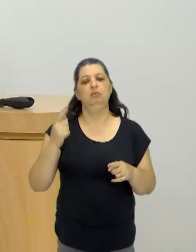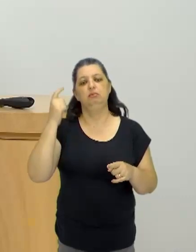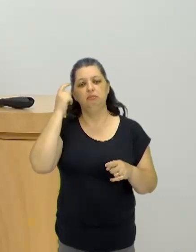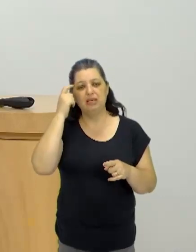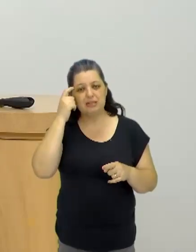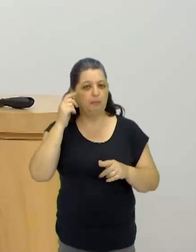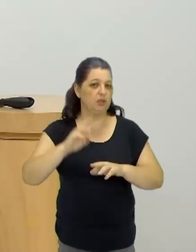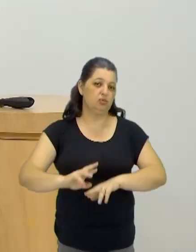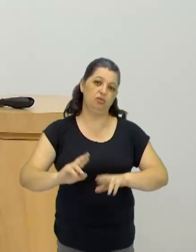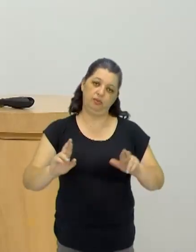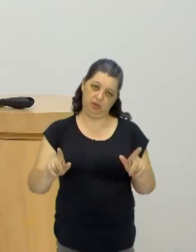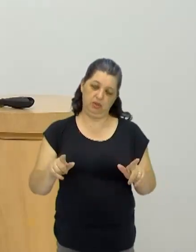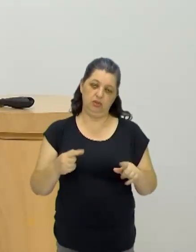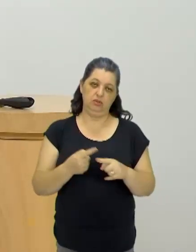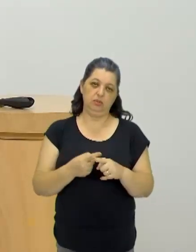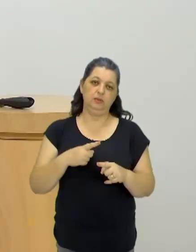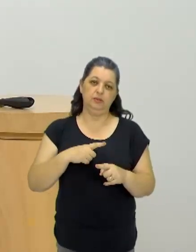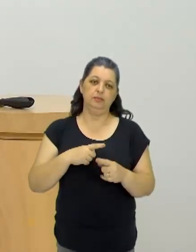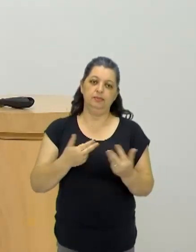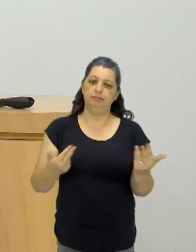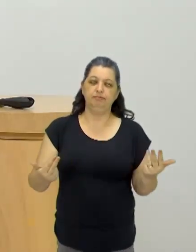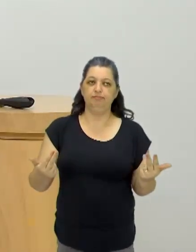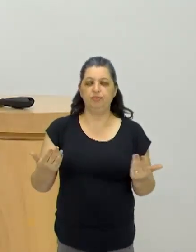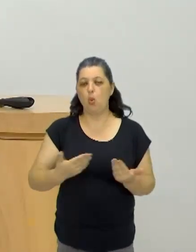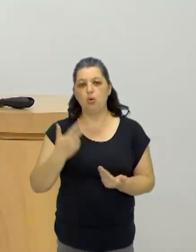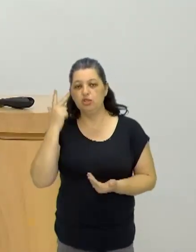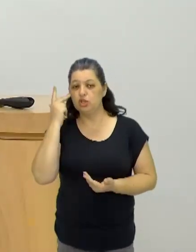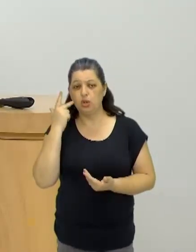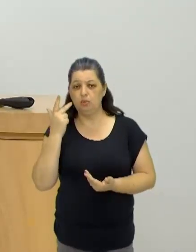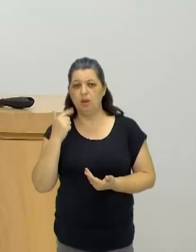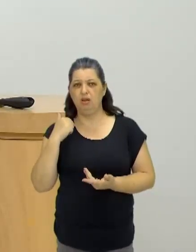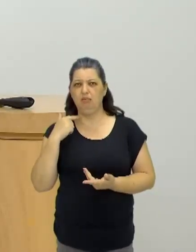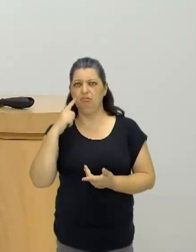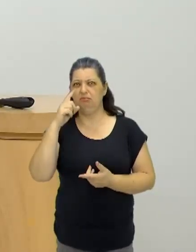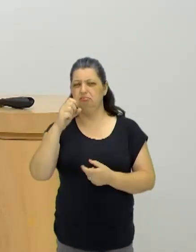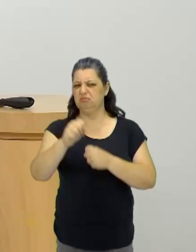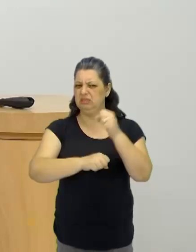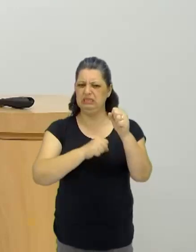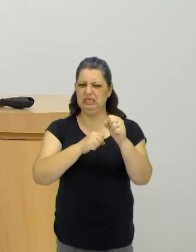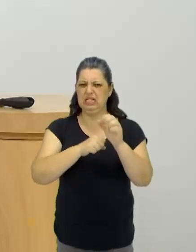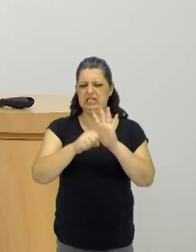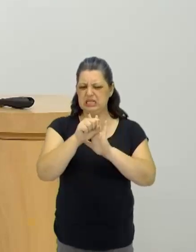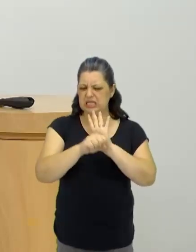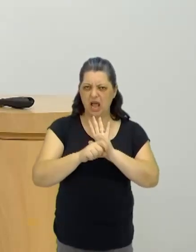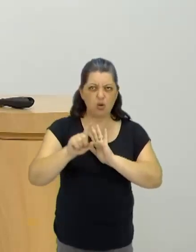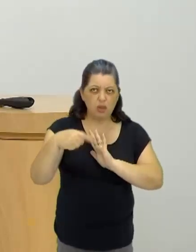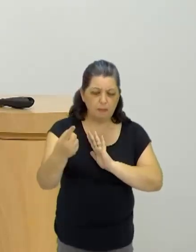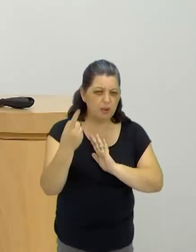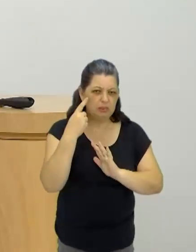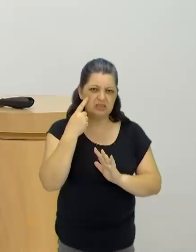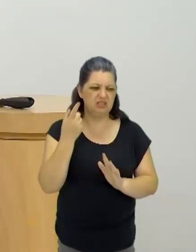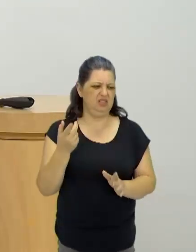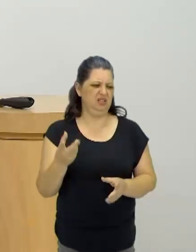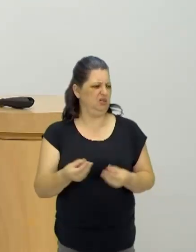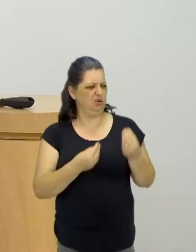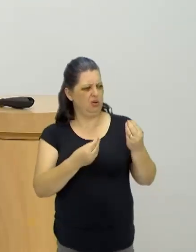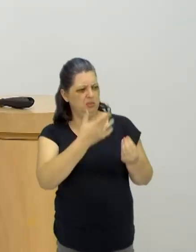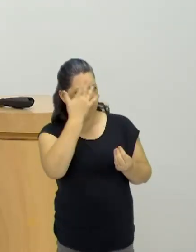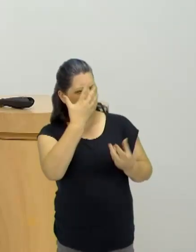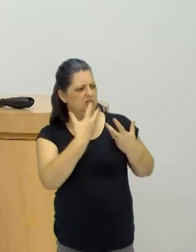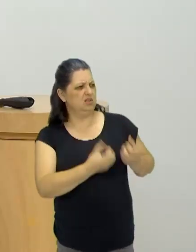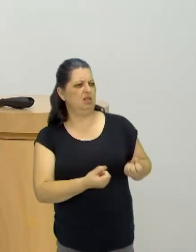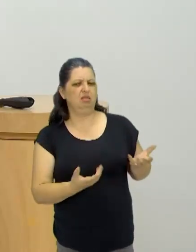diferente. Tem coisas que a gente naturaliza hoje, que daqui a alguns séculos alguém vai olhar para a nossa época e vai falar, mas como as pessoas aceitavam